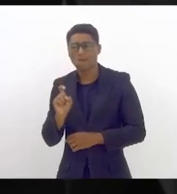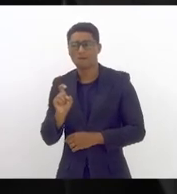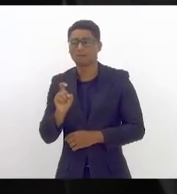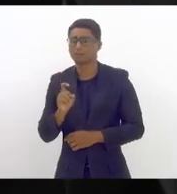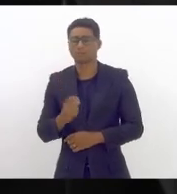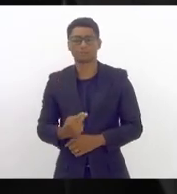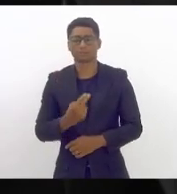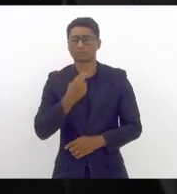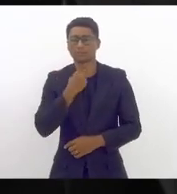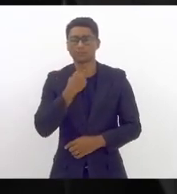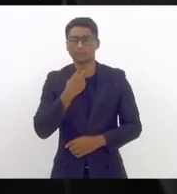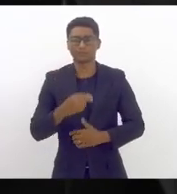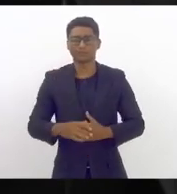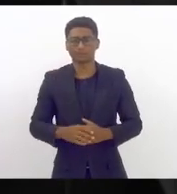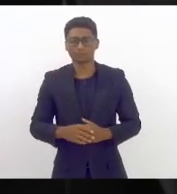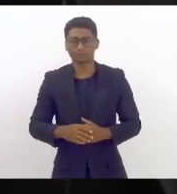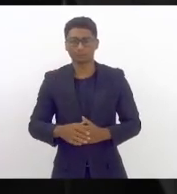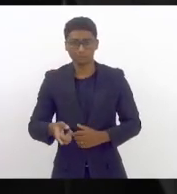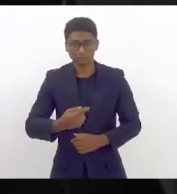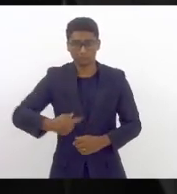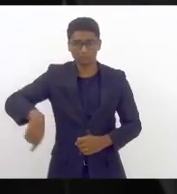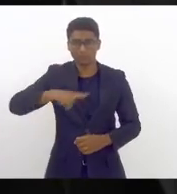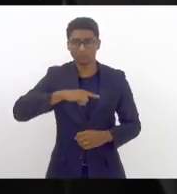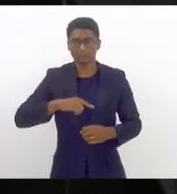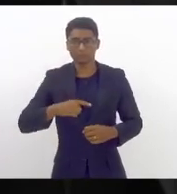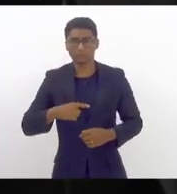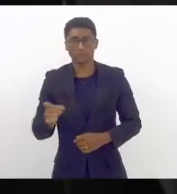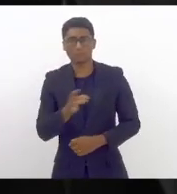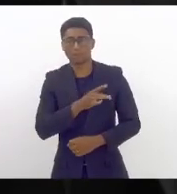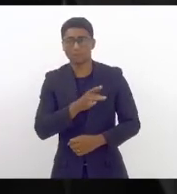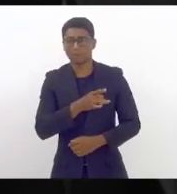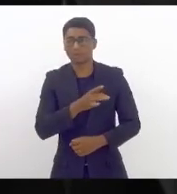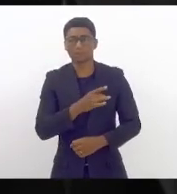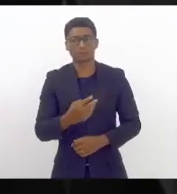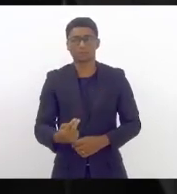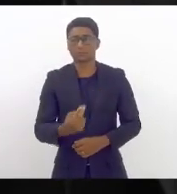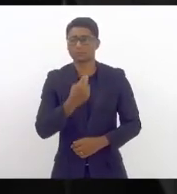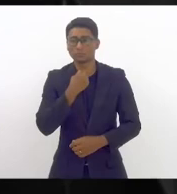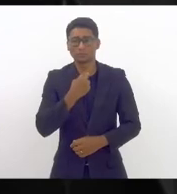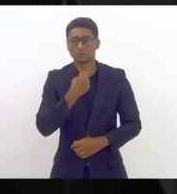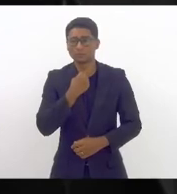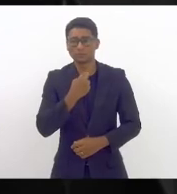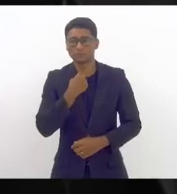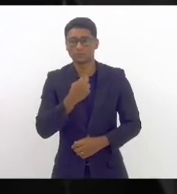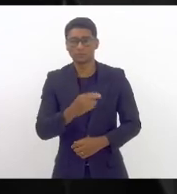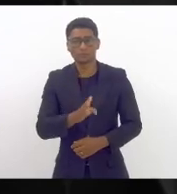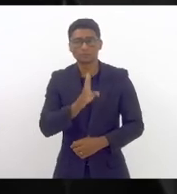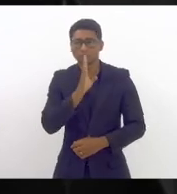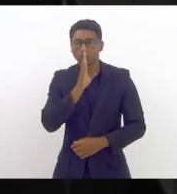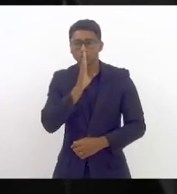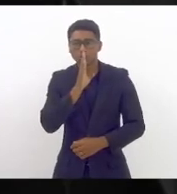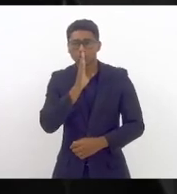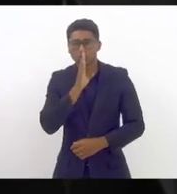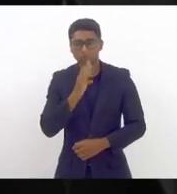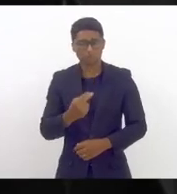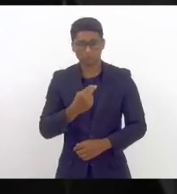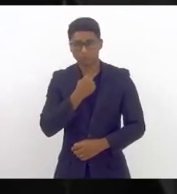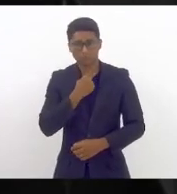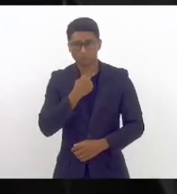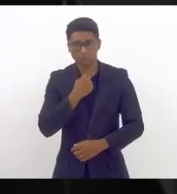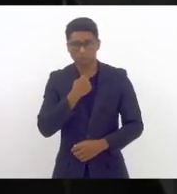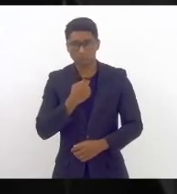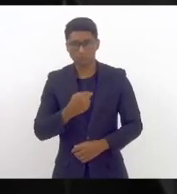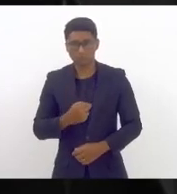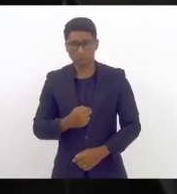nós não podemos nos intimidar nós não podemos nos calar você